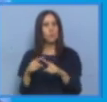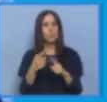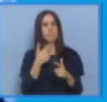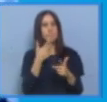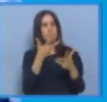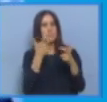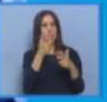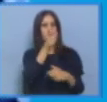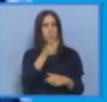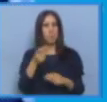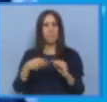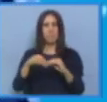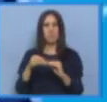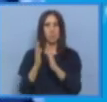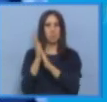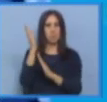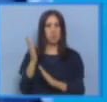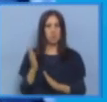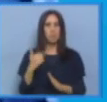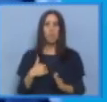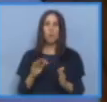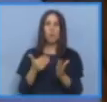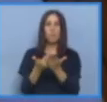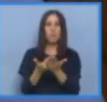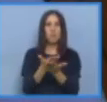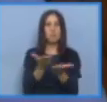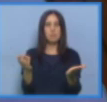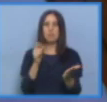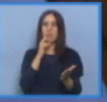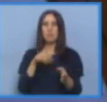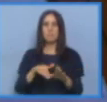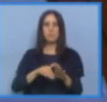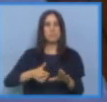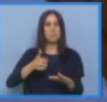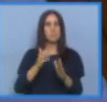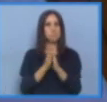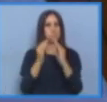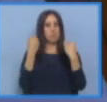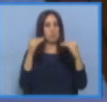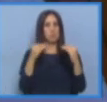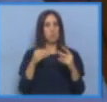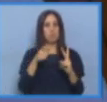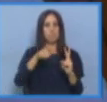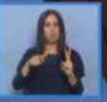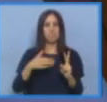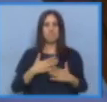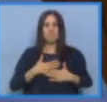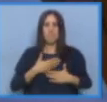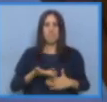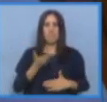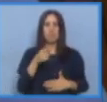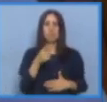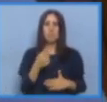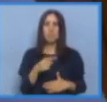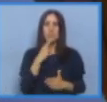o ser humano e também o próprio divino, e oferecer-lhes a possibilidade de participarem, sobretudo catequistas e leigos mais empenhados, num conhecer uma